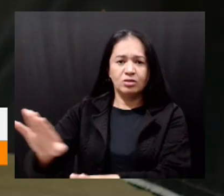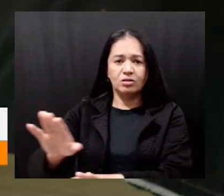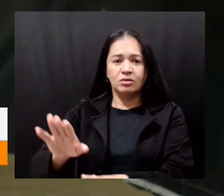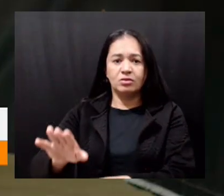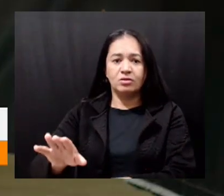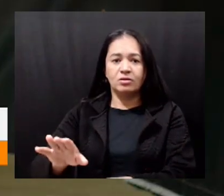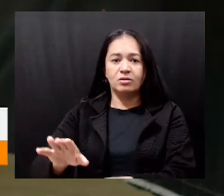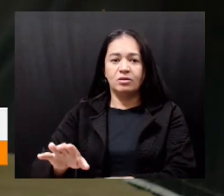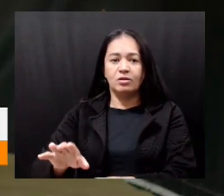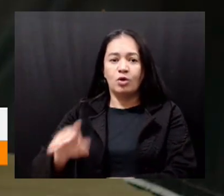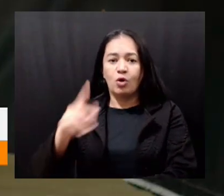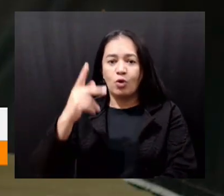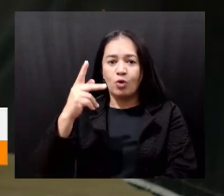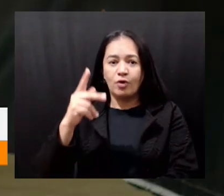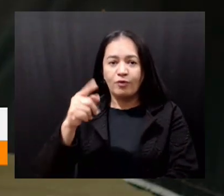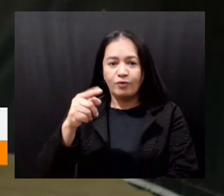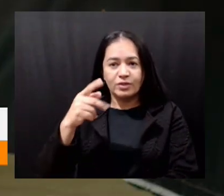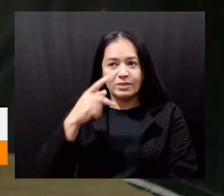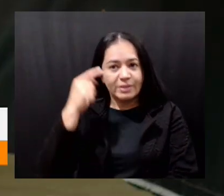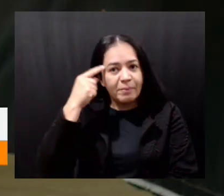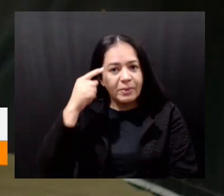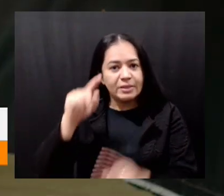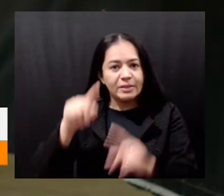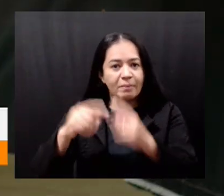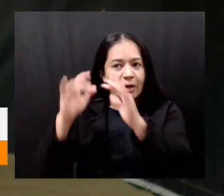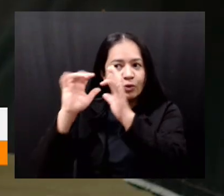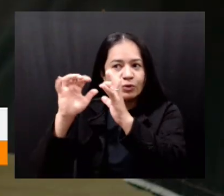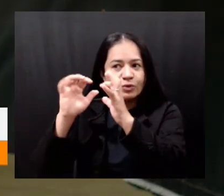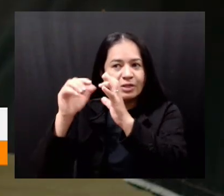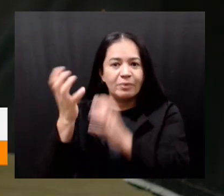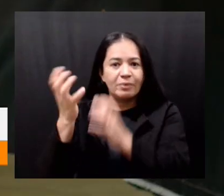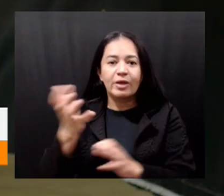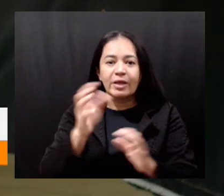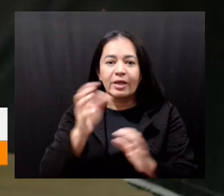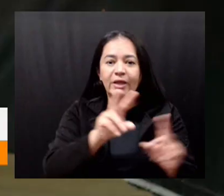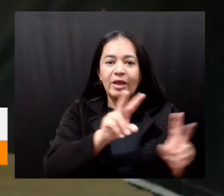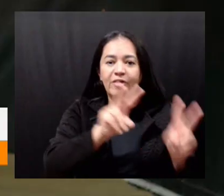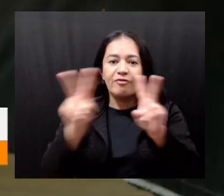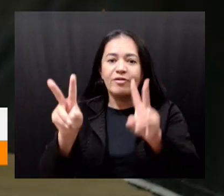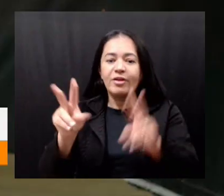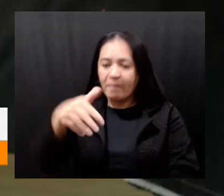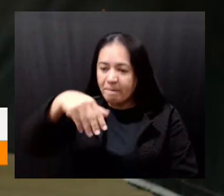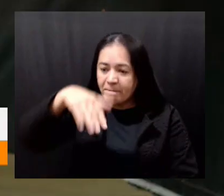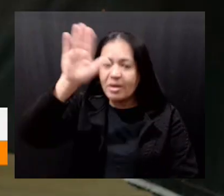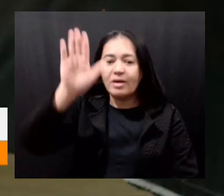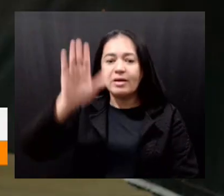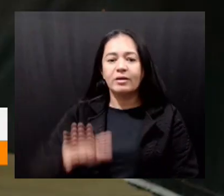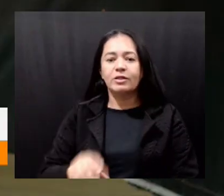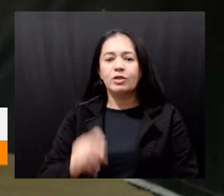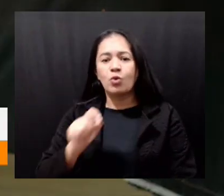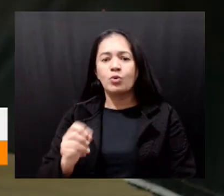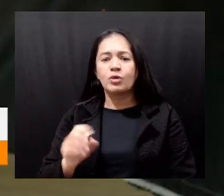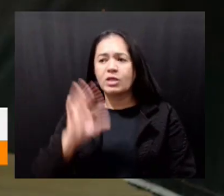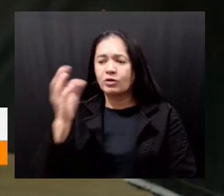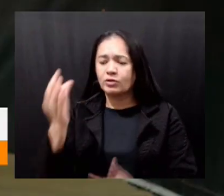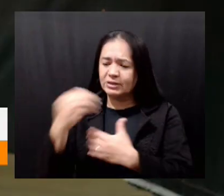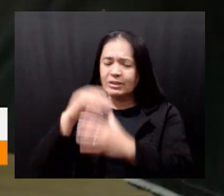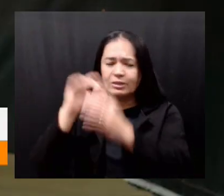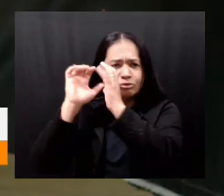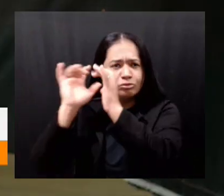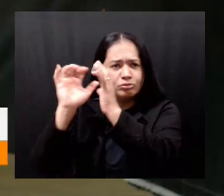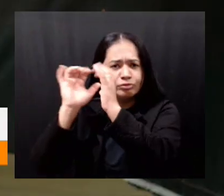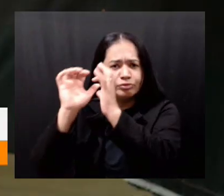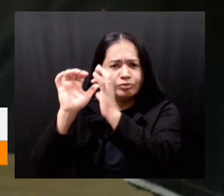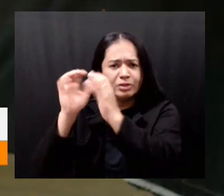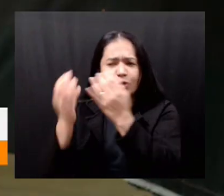pode falar, mas o seu cérebro quer ver mais. Porque, o que acontece dentro do cérebro da gente? É uma reação química? O que